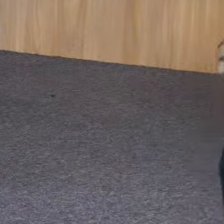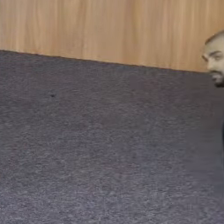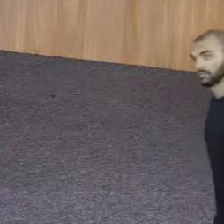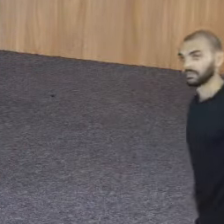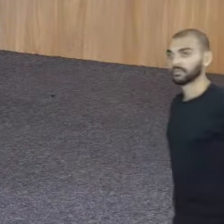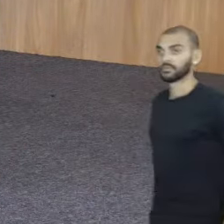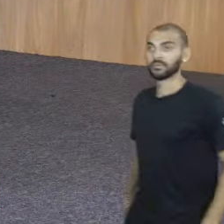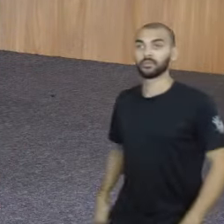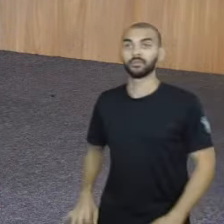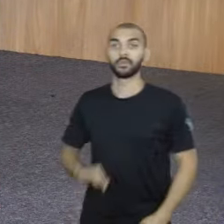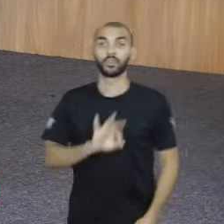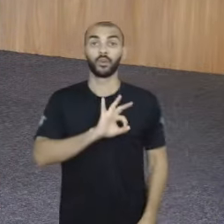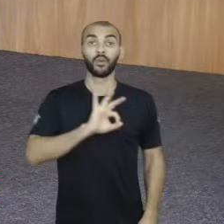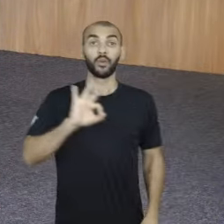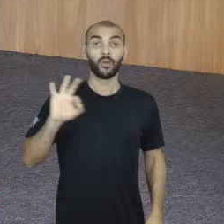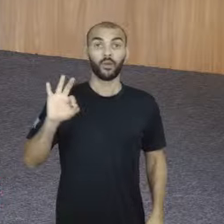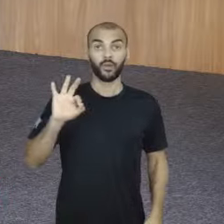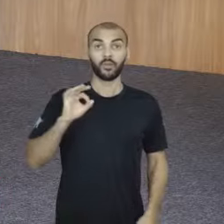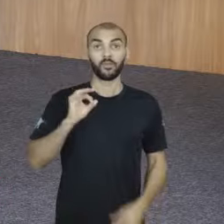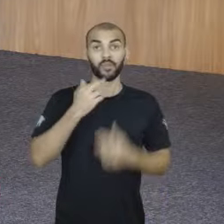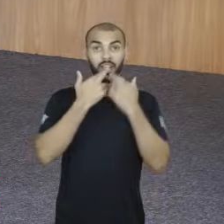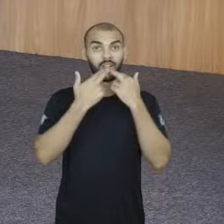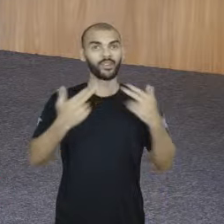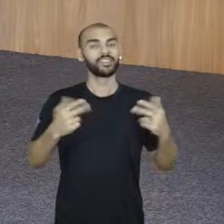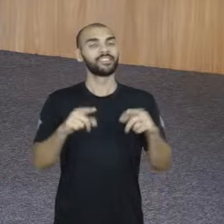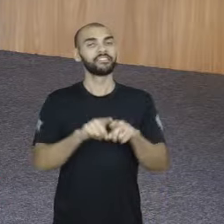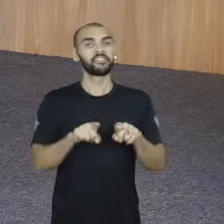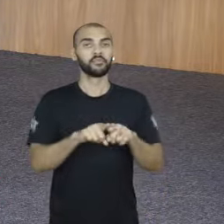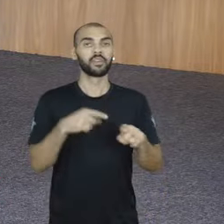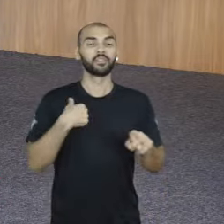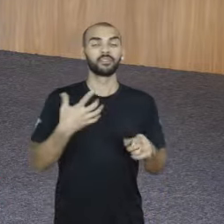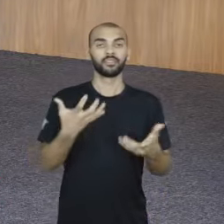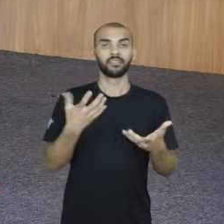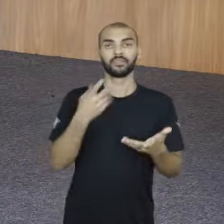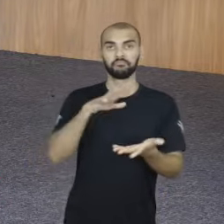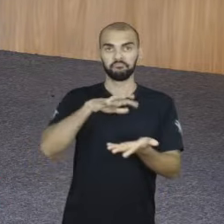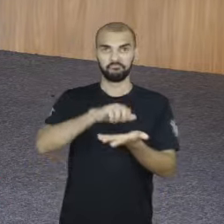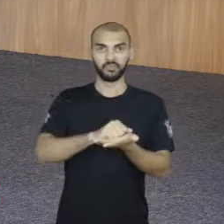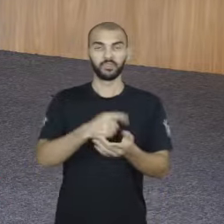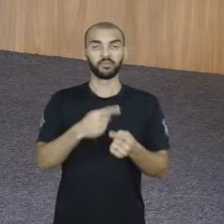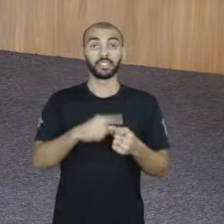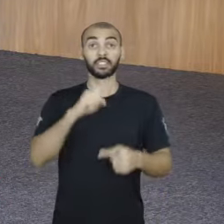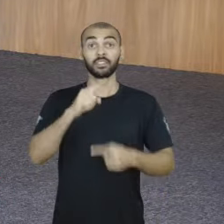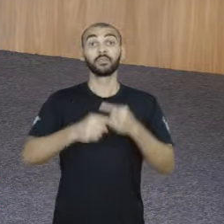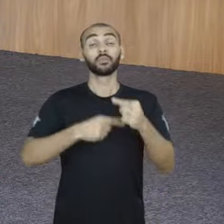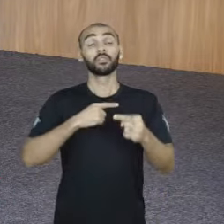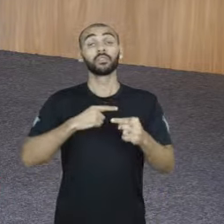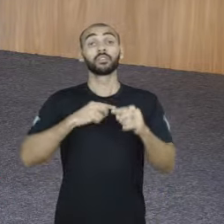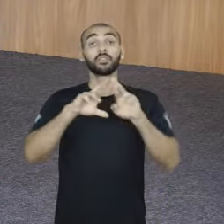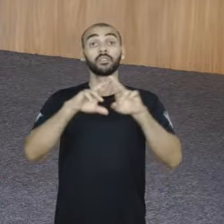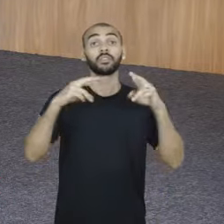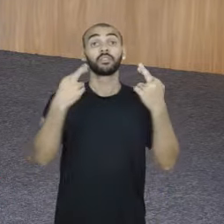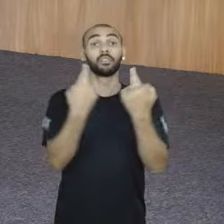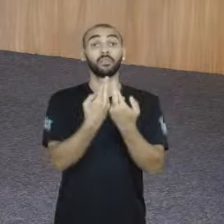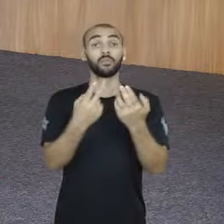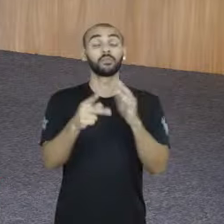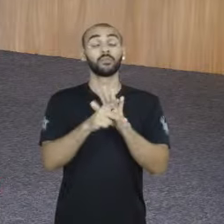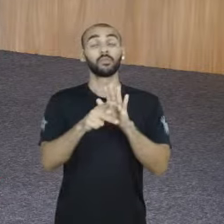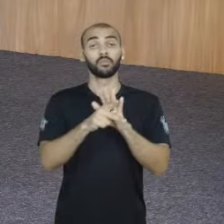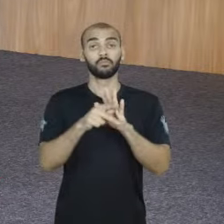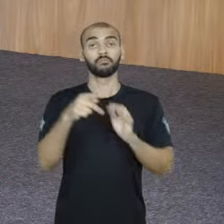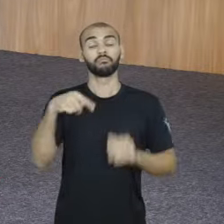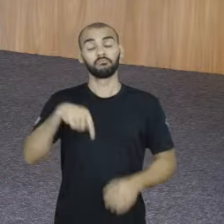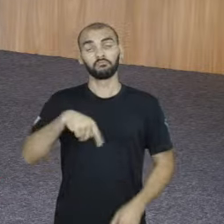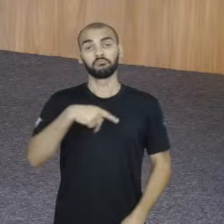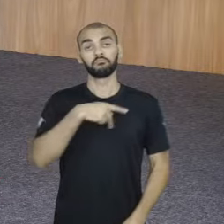Excelente notícia. Eu quero também deixar aqui um registro. Após reunião do Diretório Nacional do PT nesta quarta-feira, o partido emitiu uma